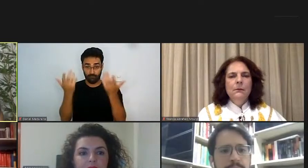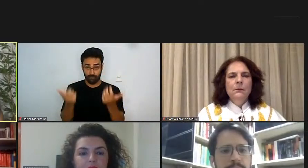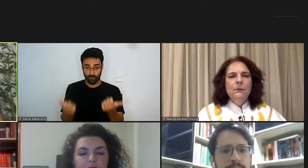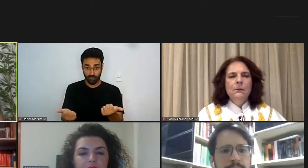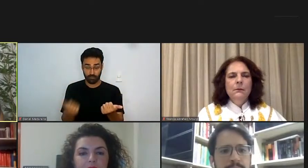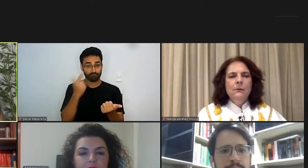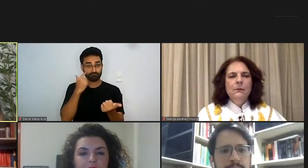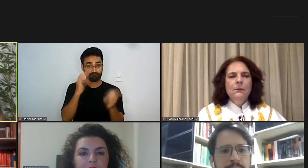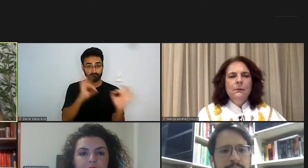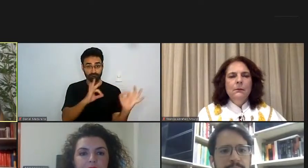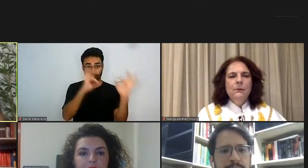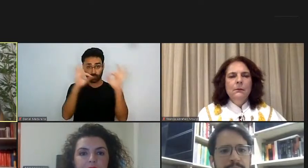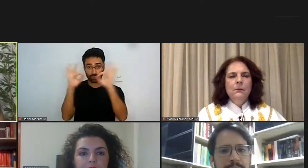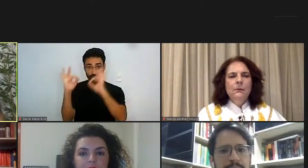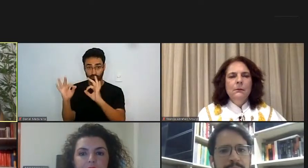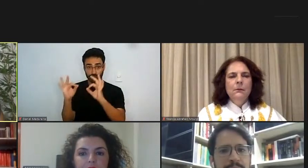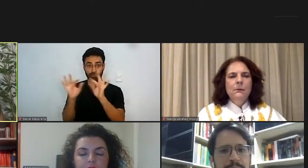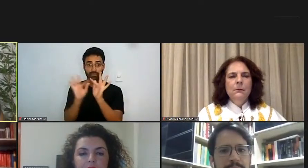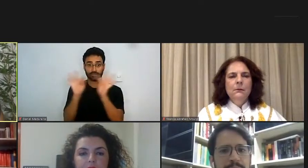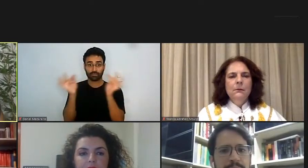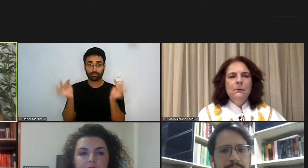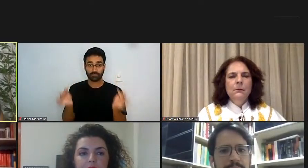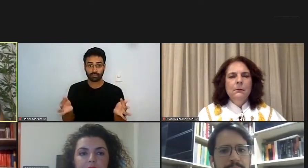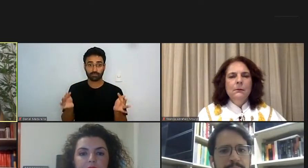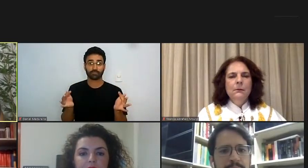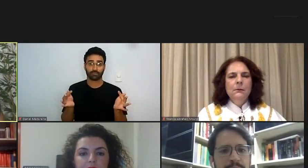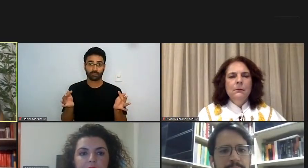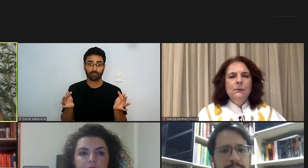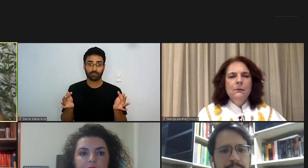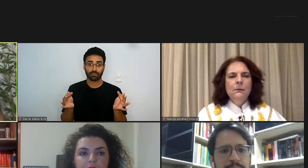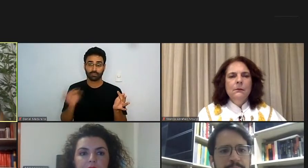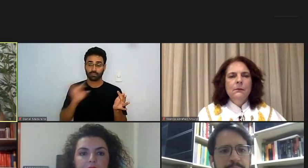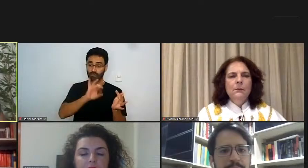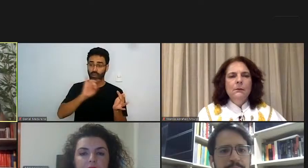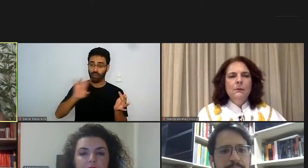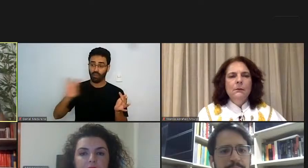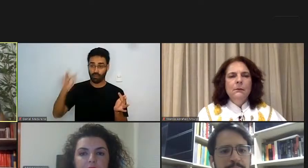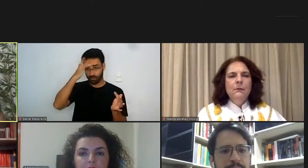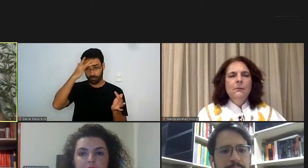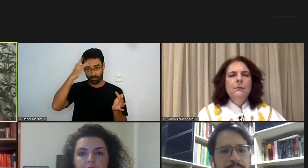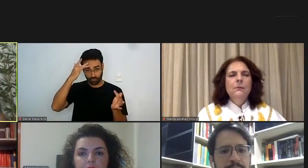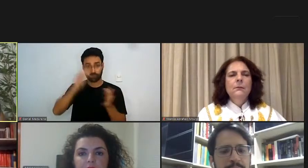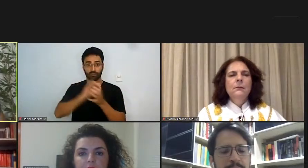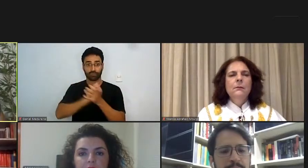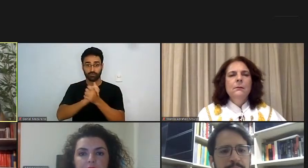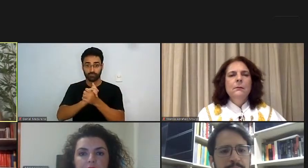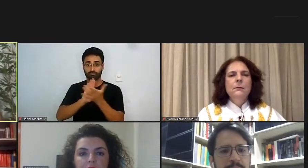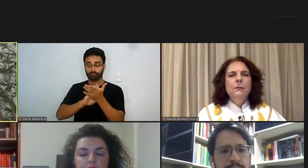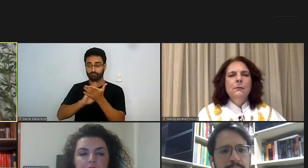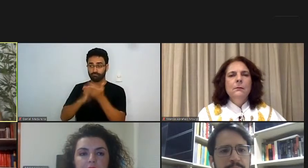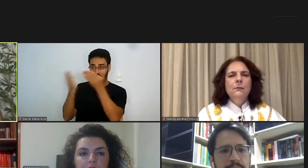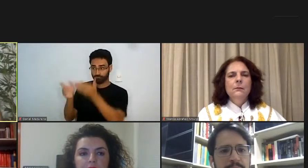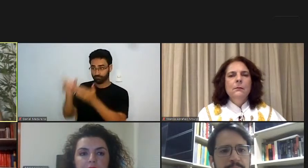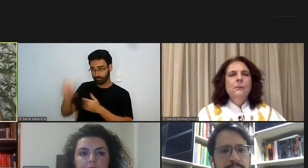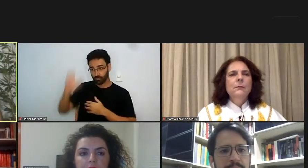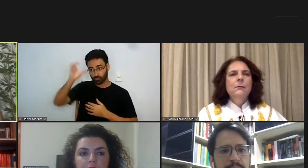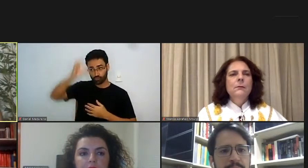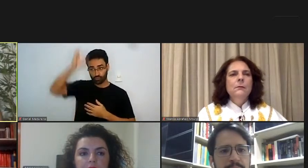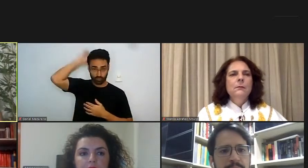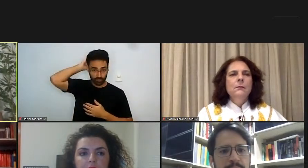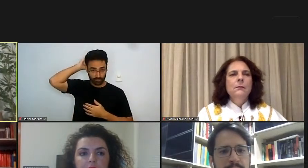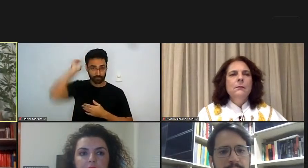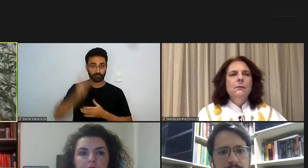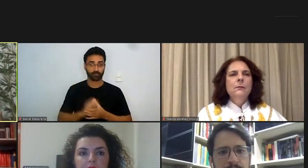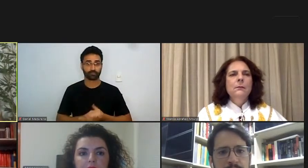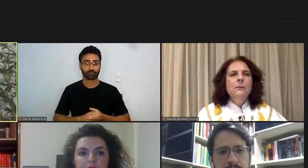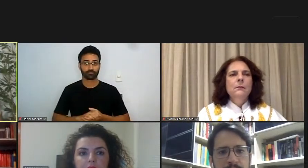pequena saudação dos membros da comitiva em cumprimento ao homenageado, o professor Noah